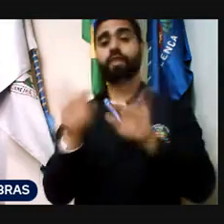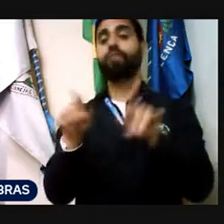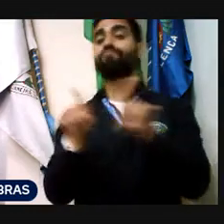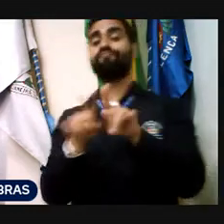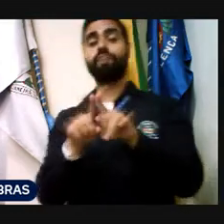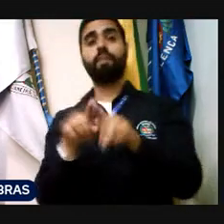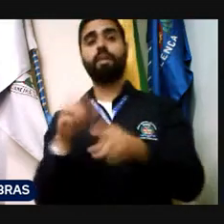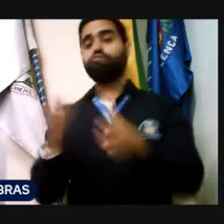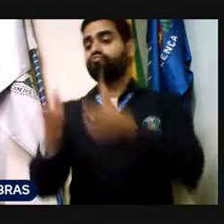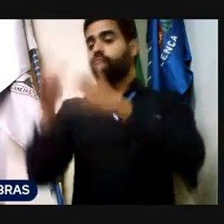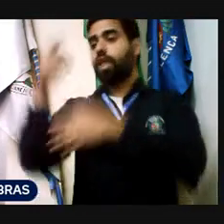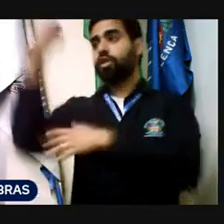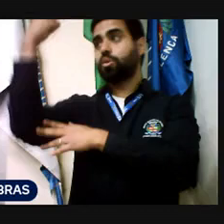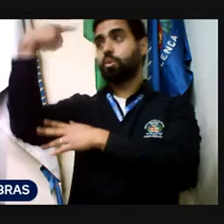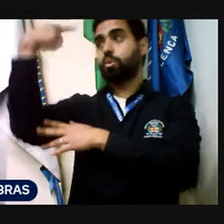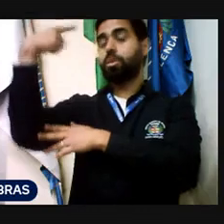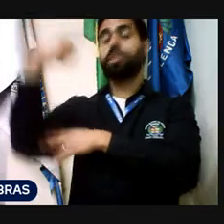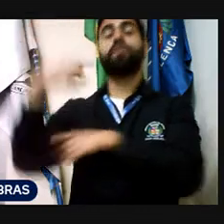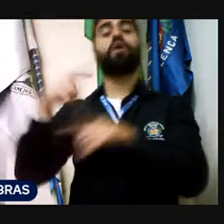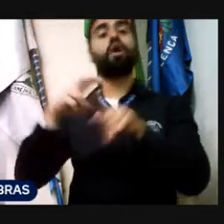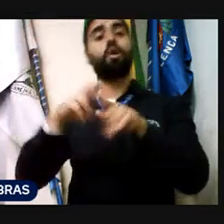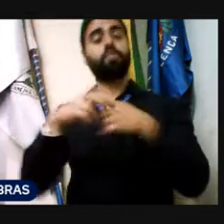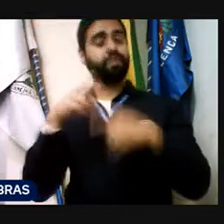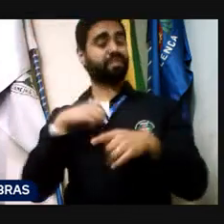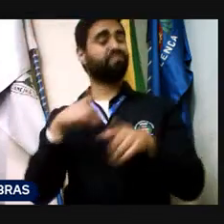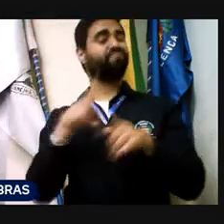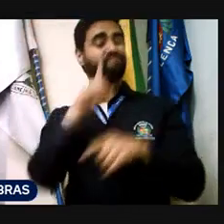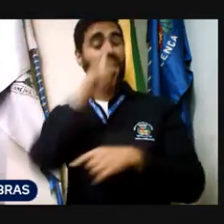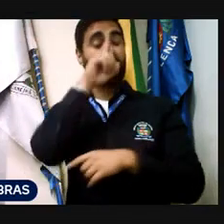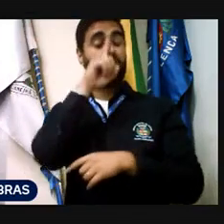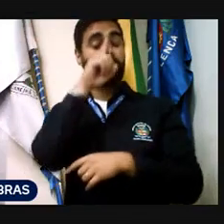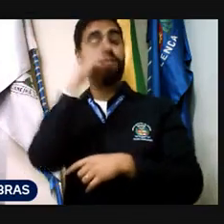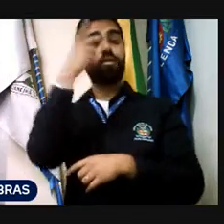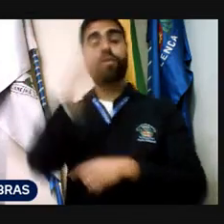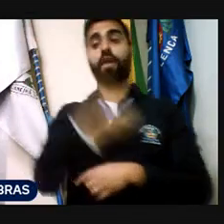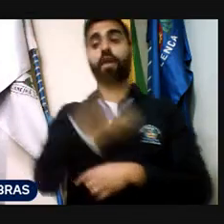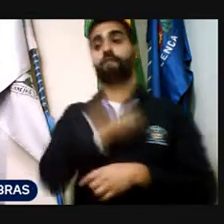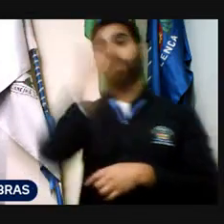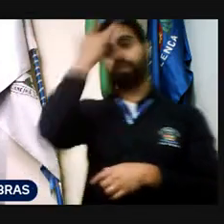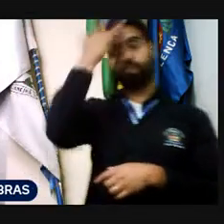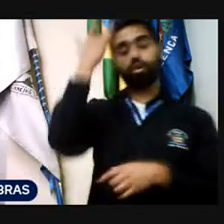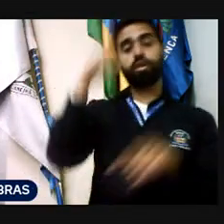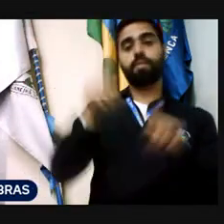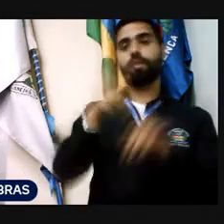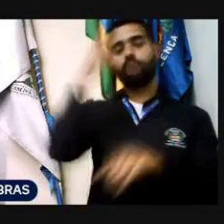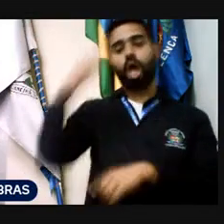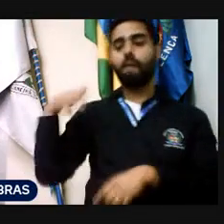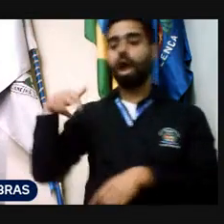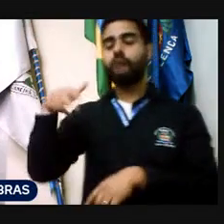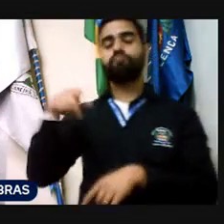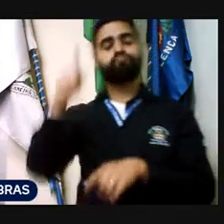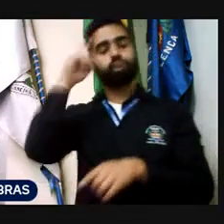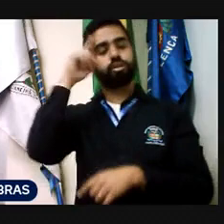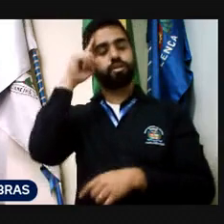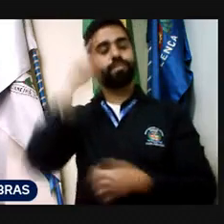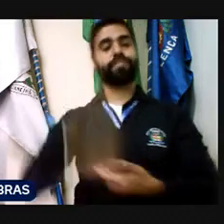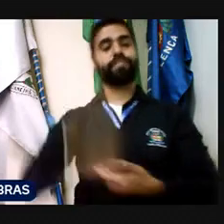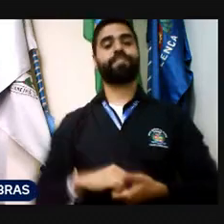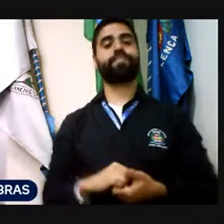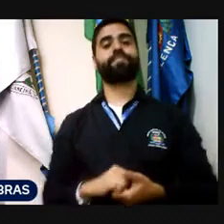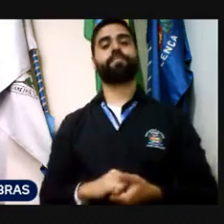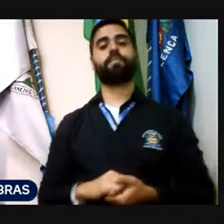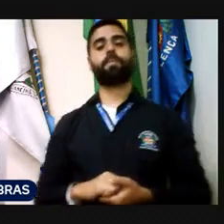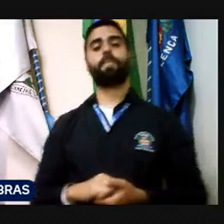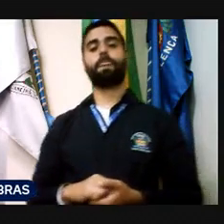do poste elétrico, fato este que coloca não só a integridade dos pacientes em risco, bem como a de outras pessoas que trafegam pelo local. O